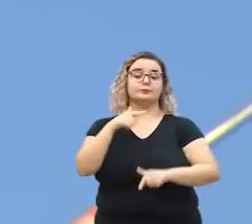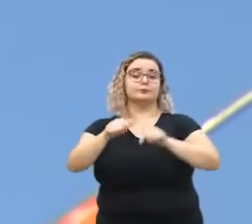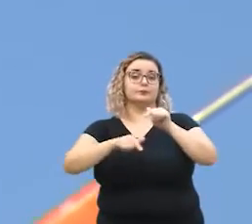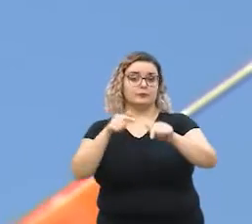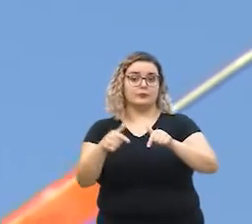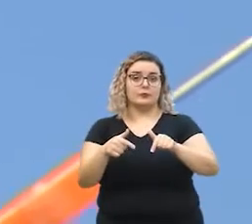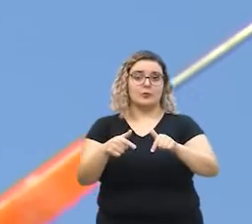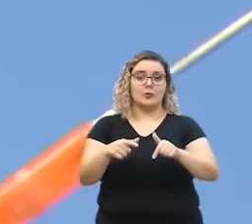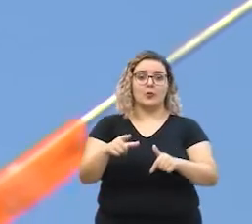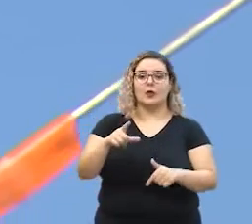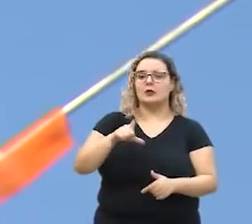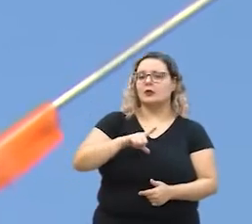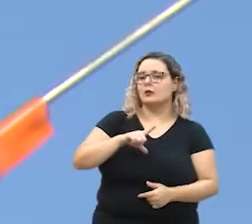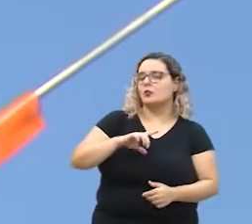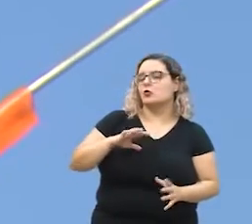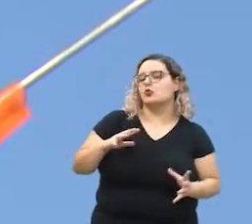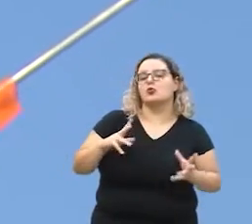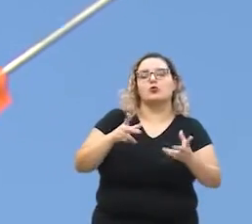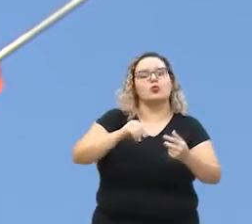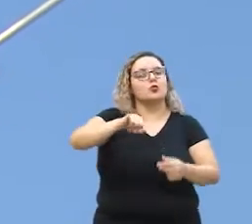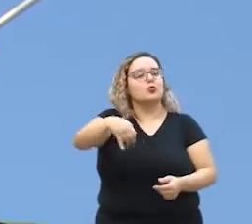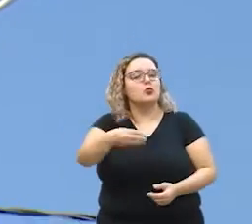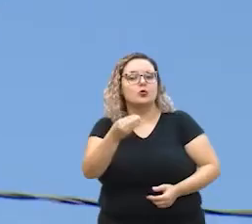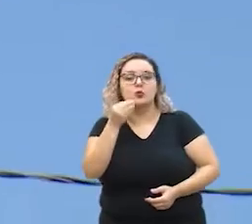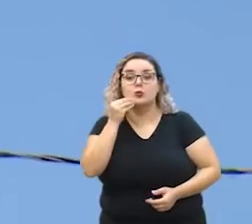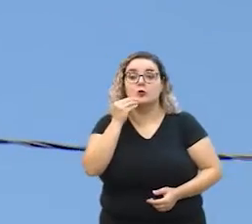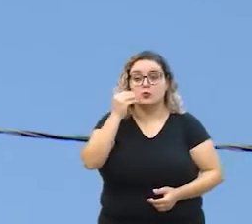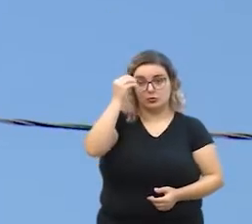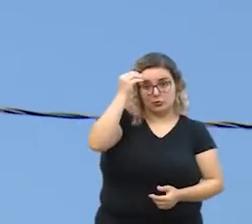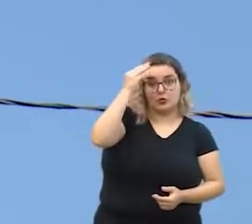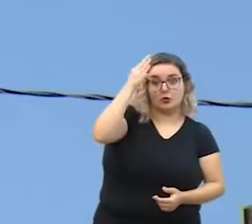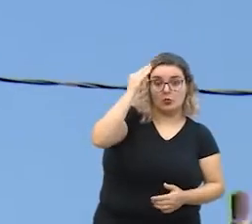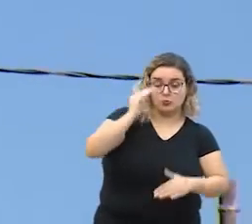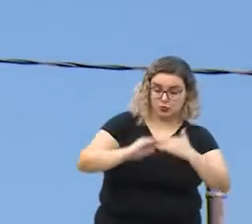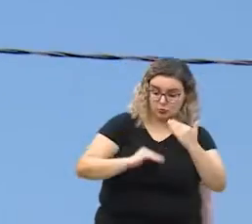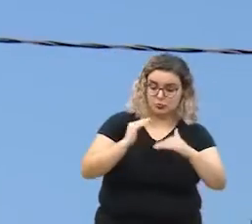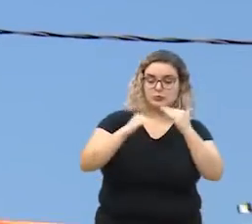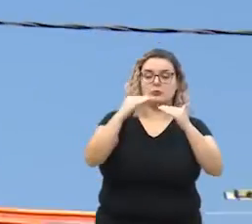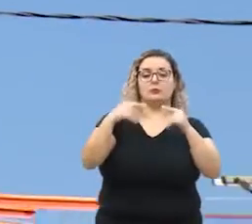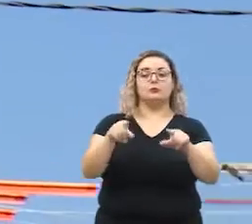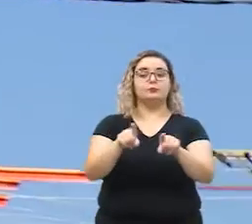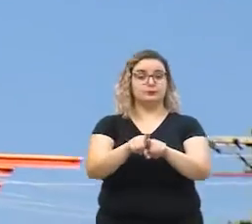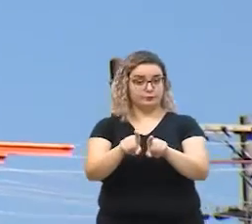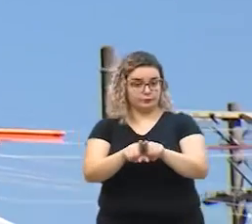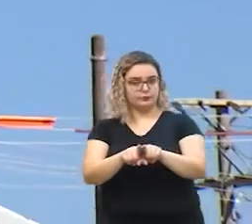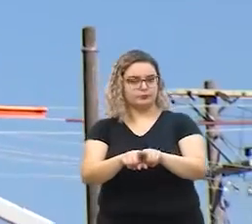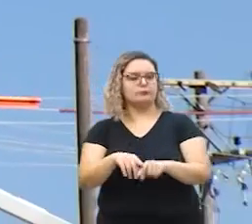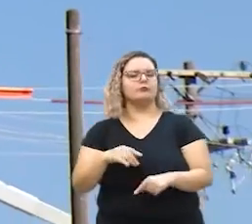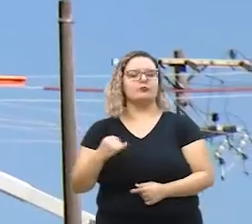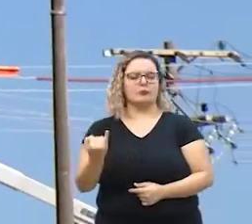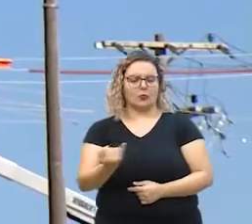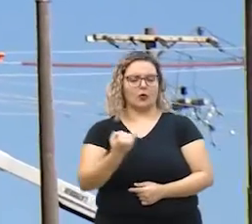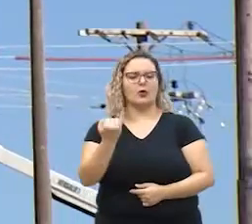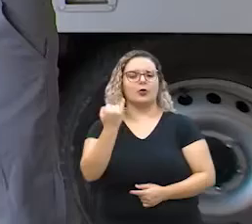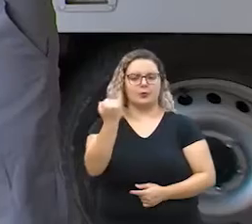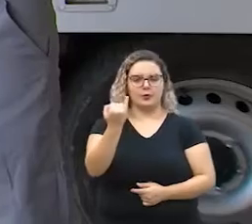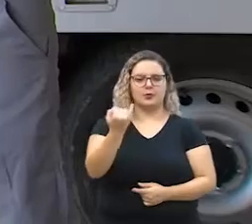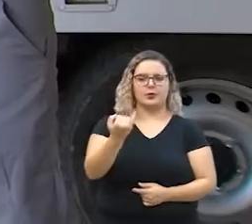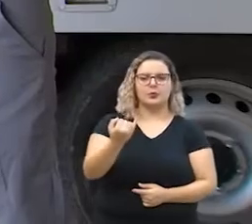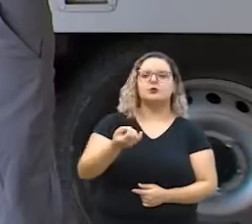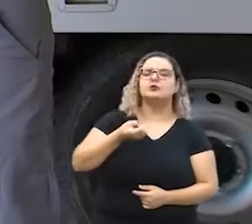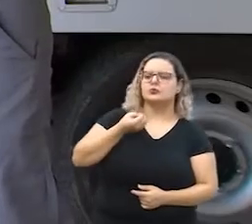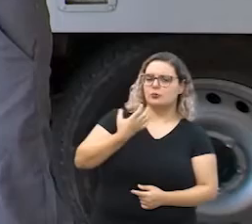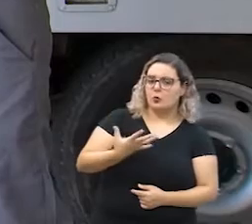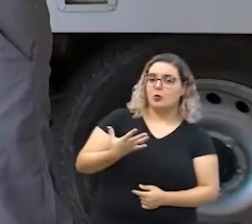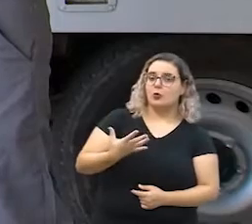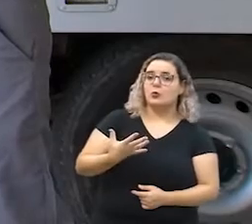empresa que dá toda a oportunidade de você, tanto de conhecimento quanto de crescimento. Vale a pena vir. E o